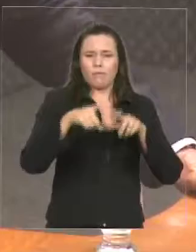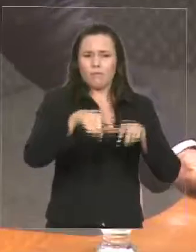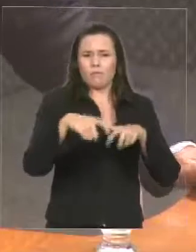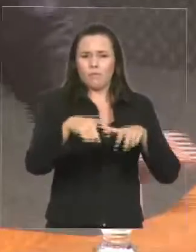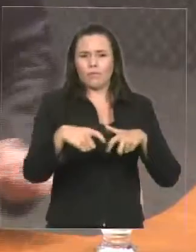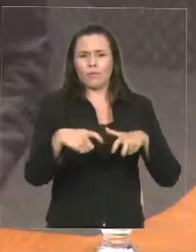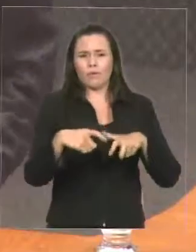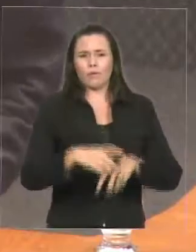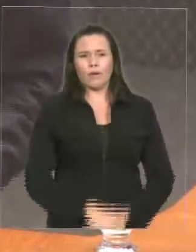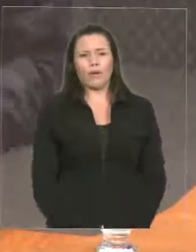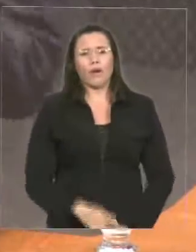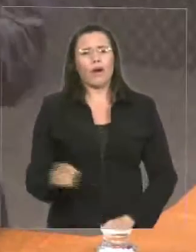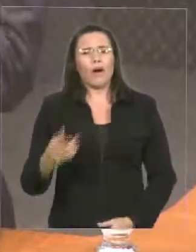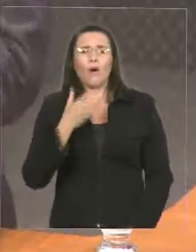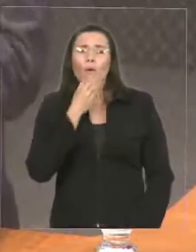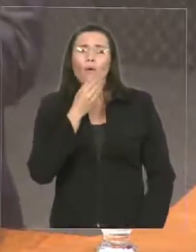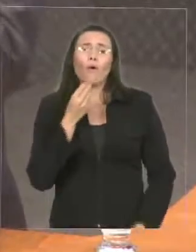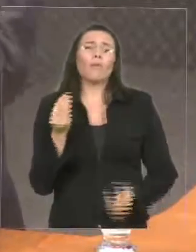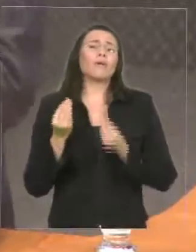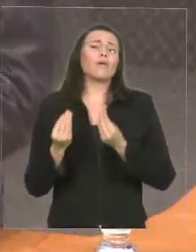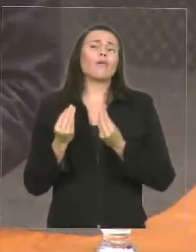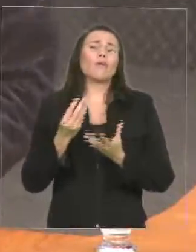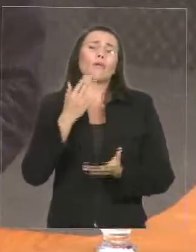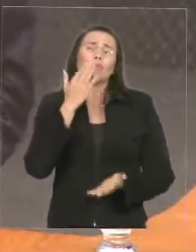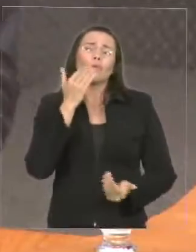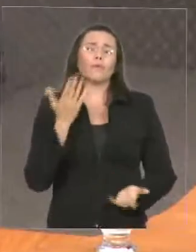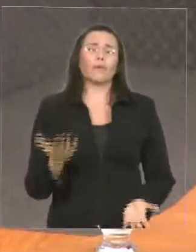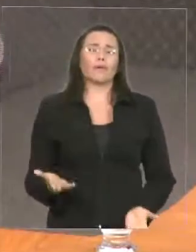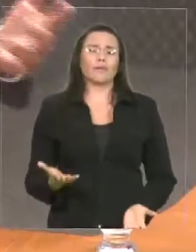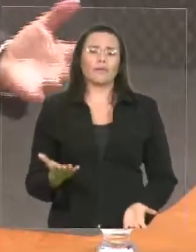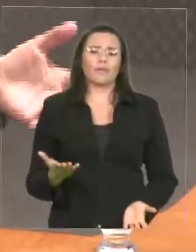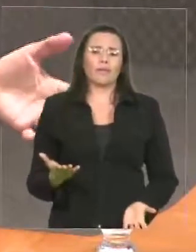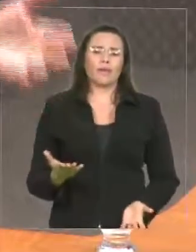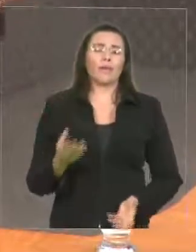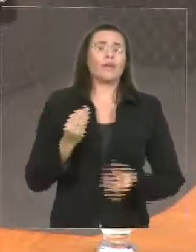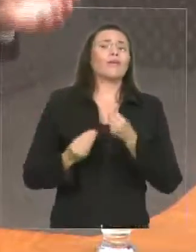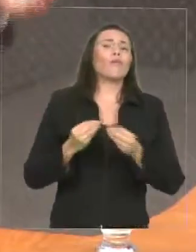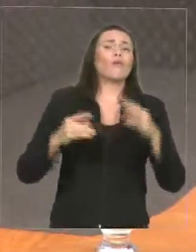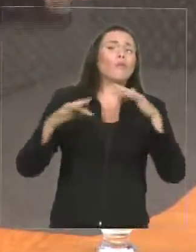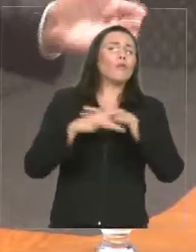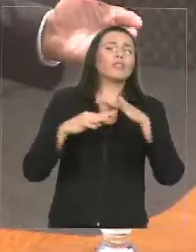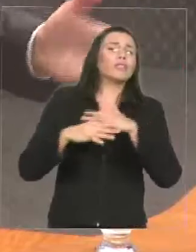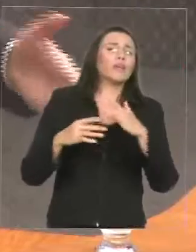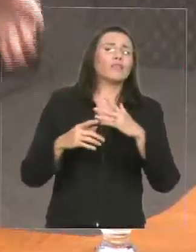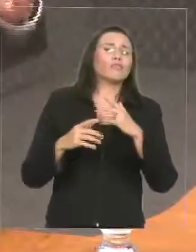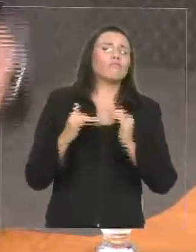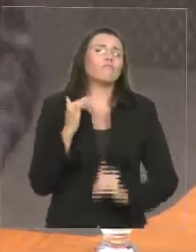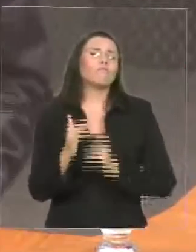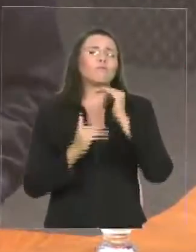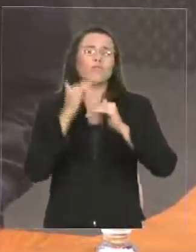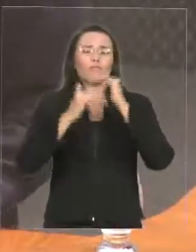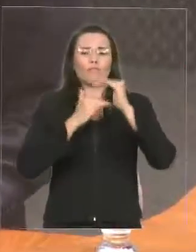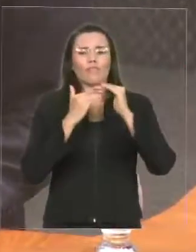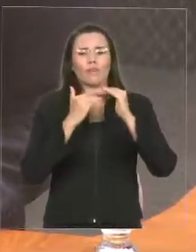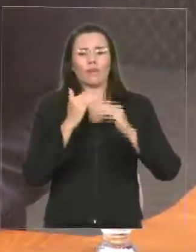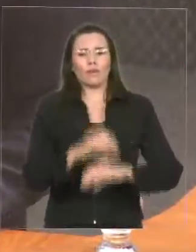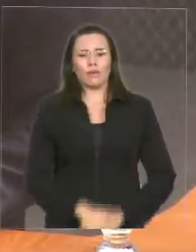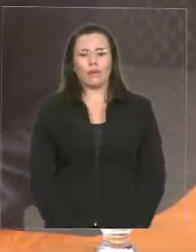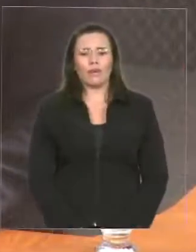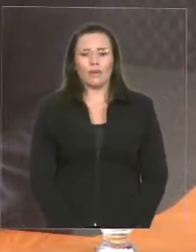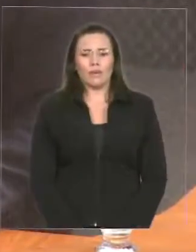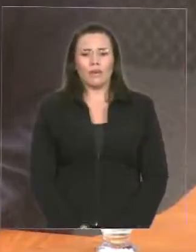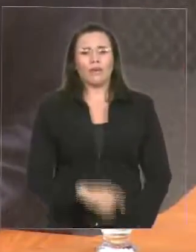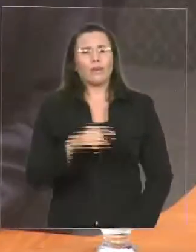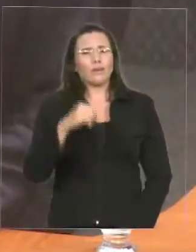nômade, e, consequentemente, não fincava e não formava a cidade, e as primeiras foram Itu, na Mesopotâmia, segundo